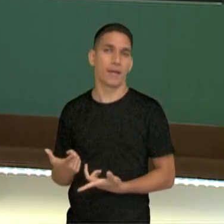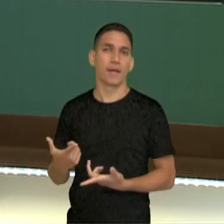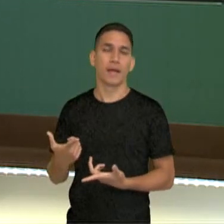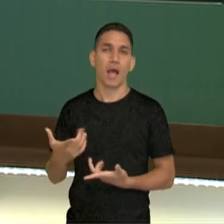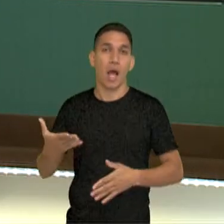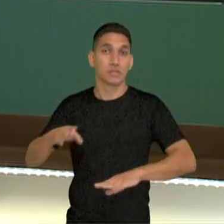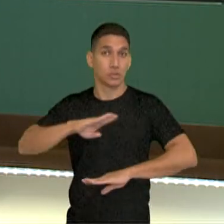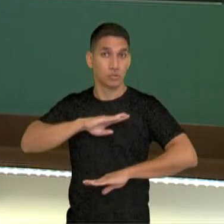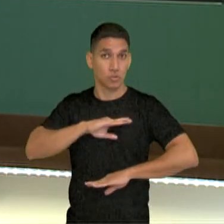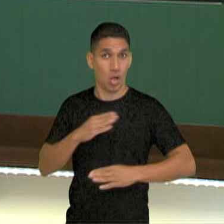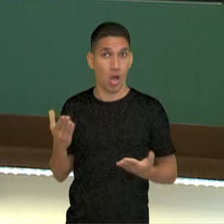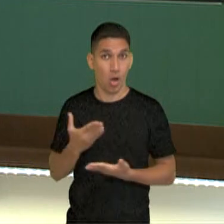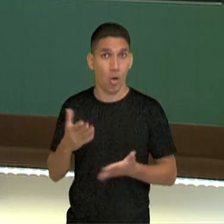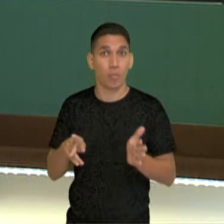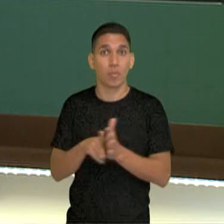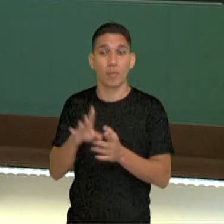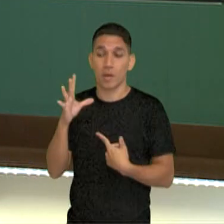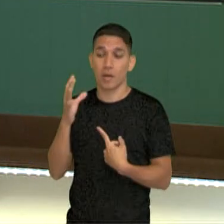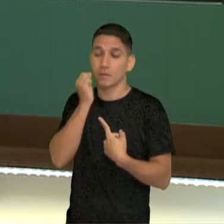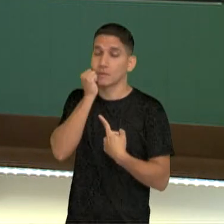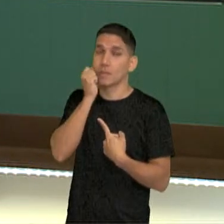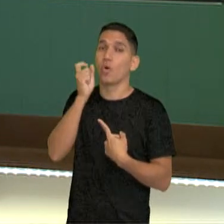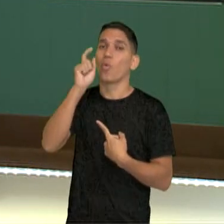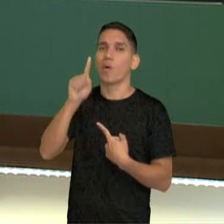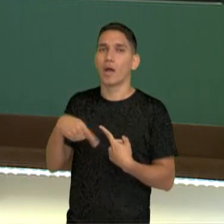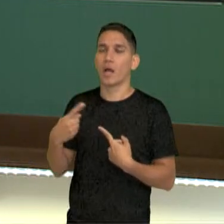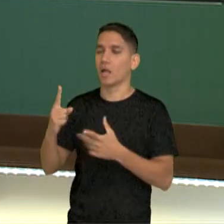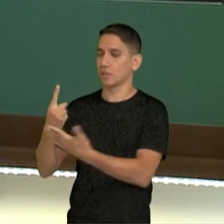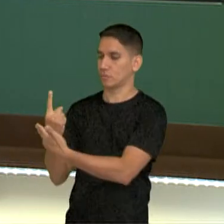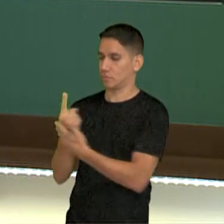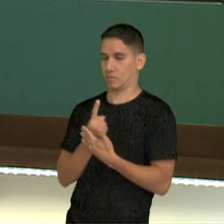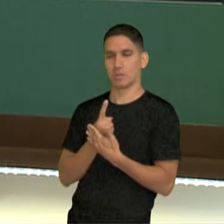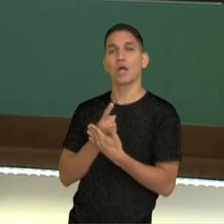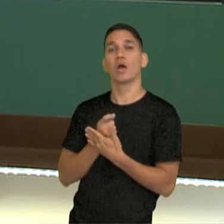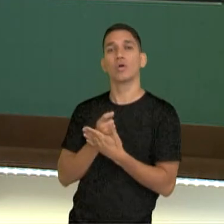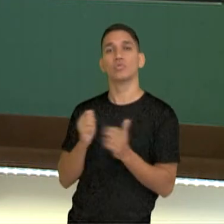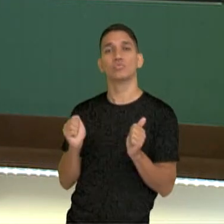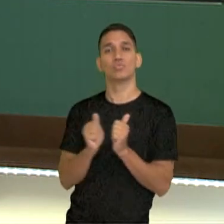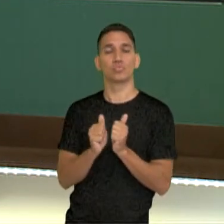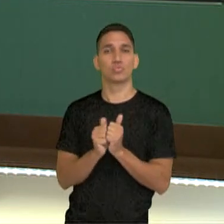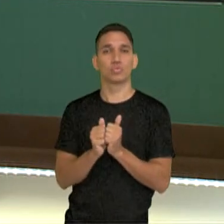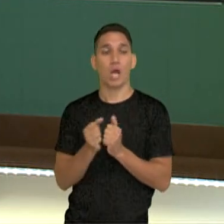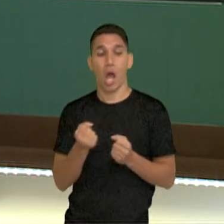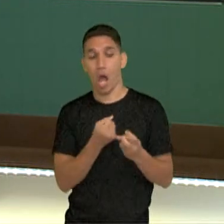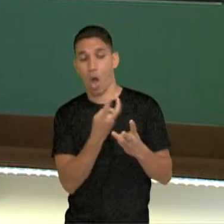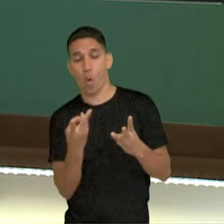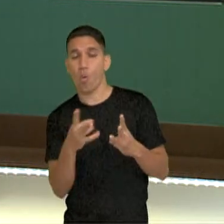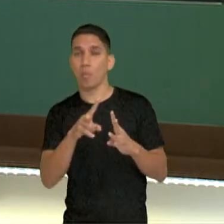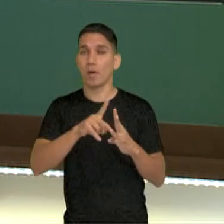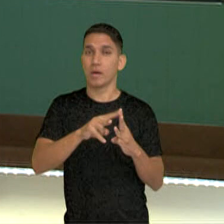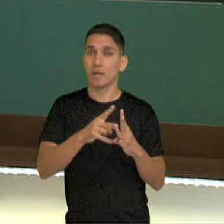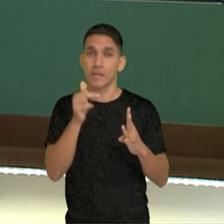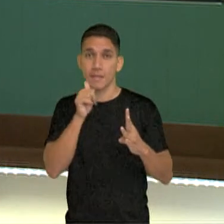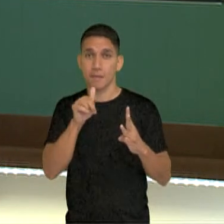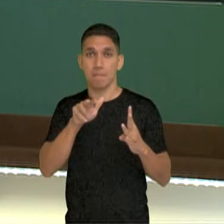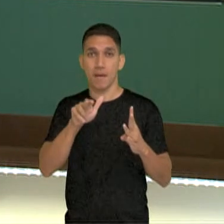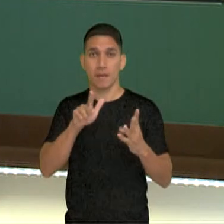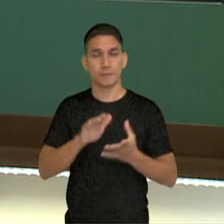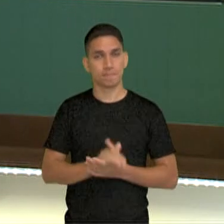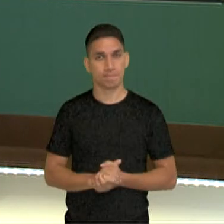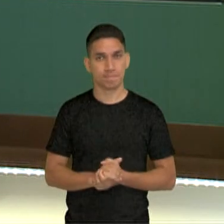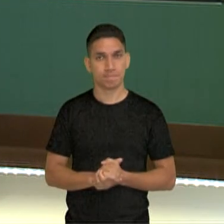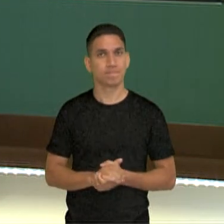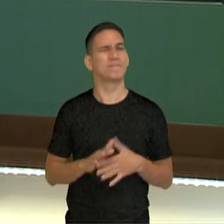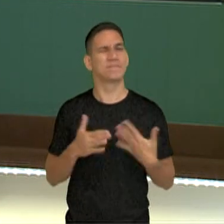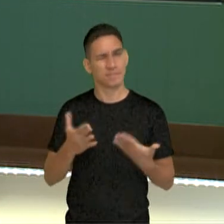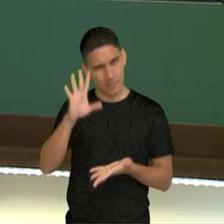caso, o step que ele usa, o irmão de criação de algumas daquelas irmãs dele. Entenderam? Então